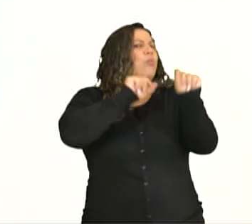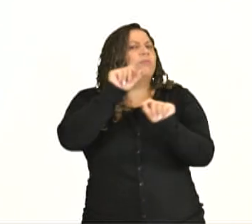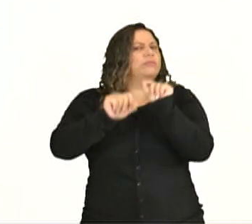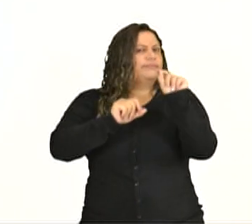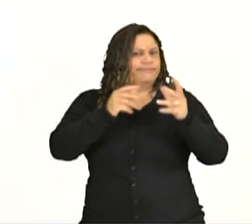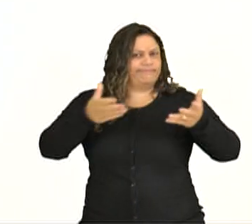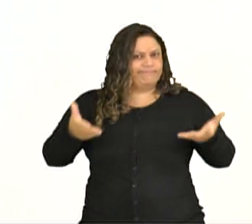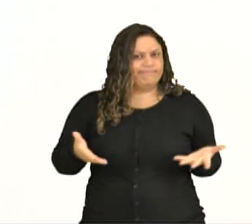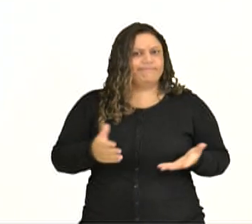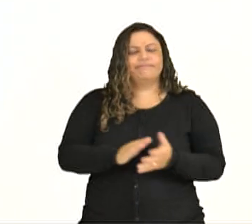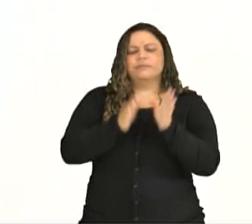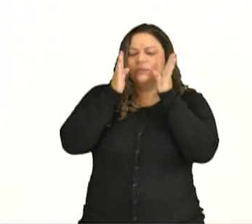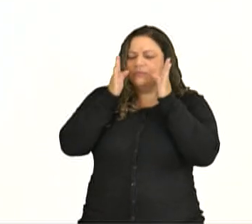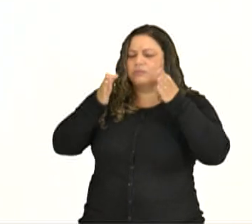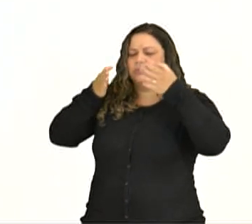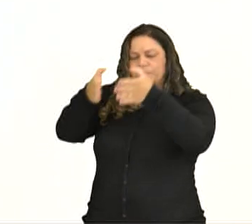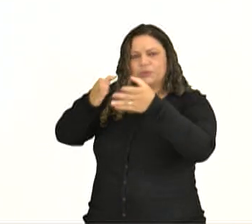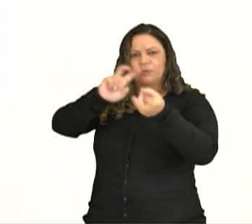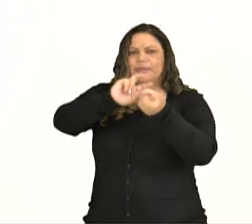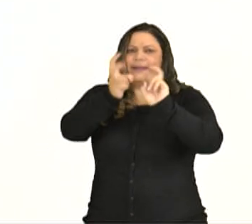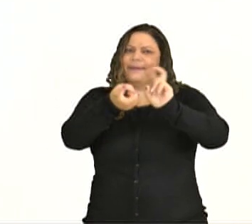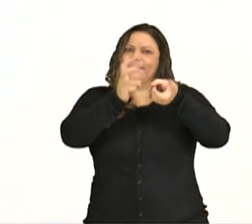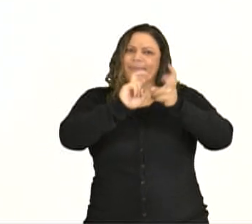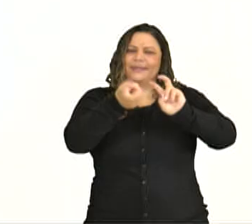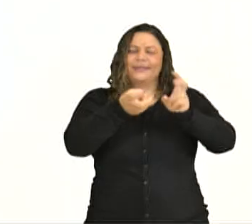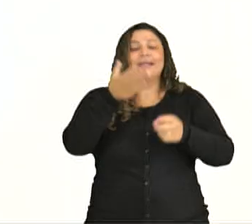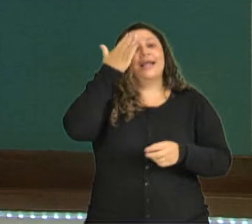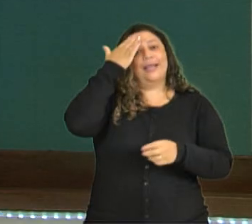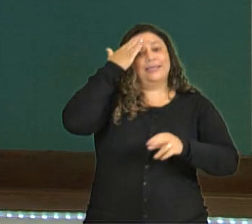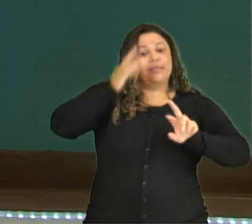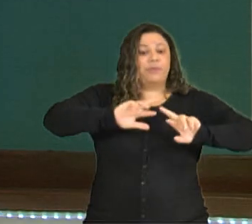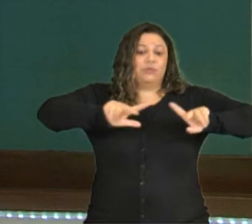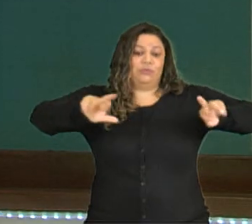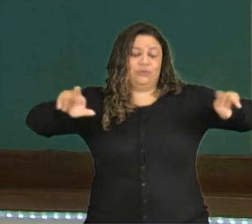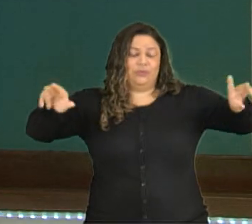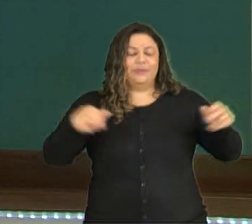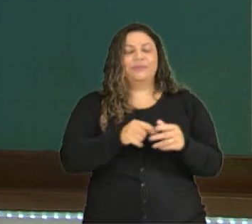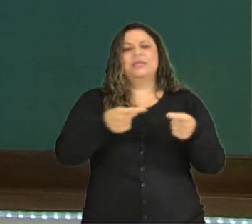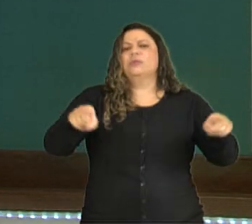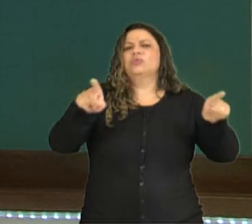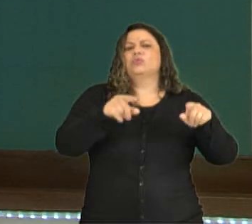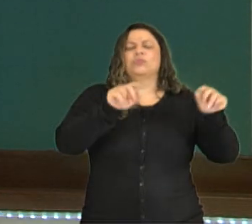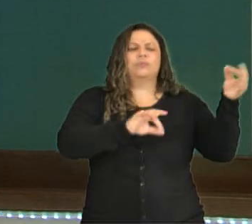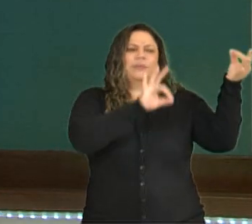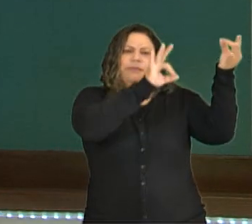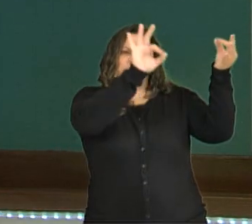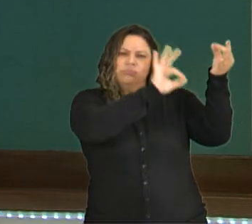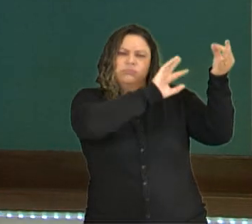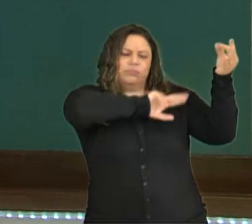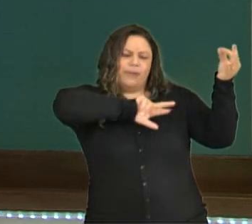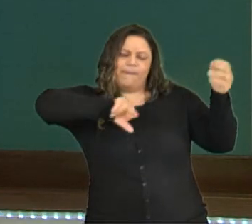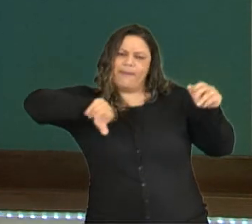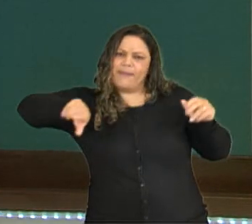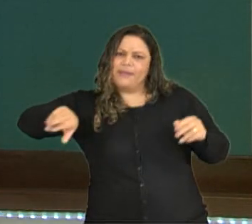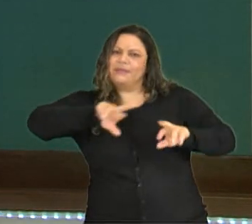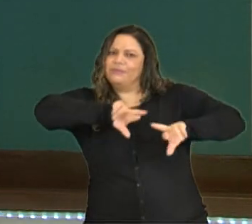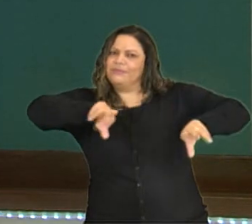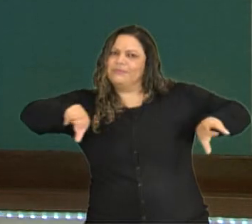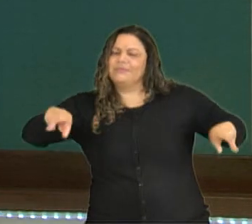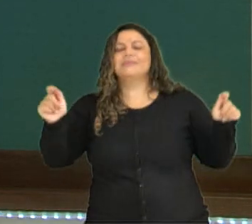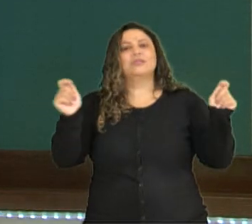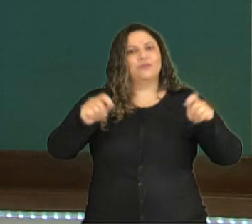capoeira. Conheça e saiba diferenciar seus instrumentos musicais. Então, vocês vão conhecer quais